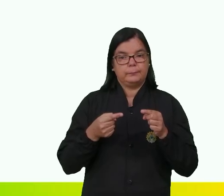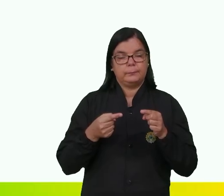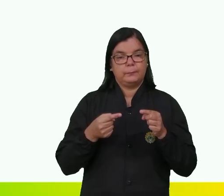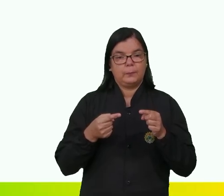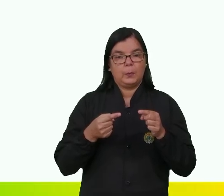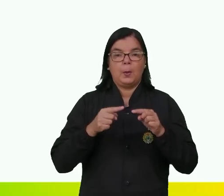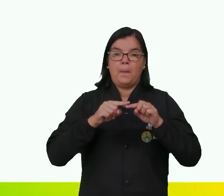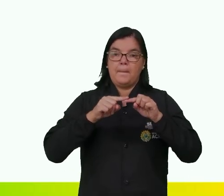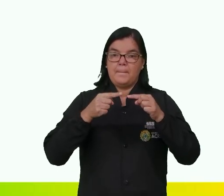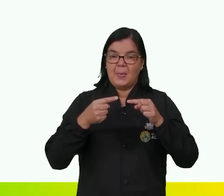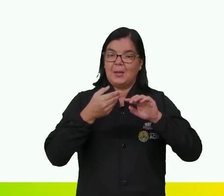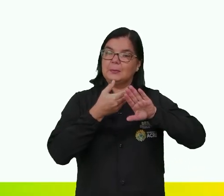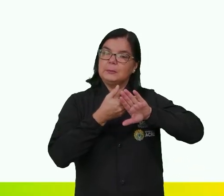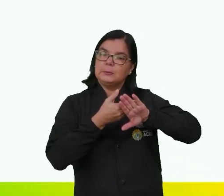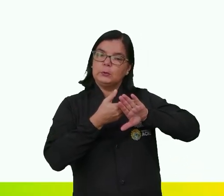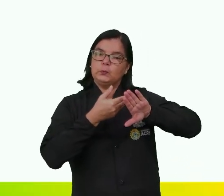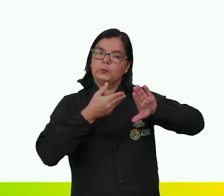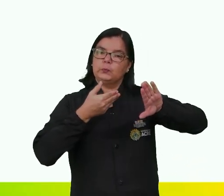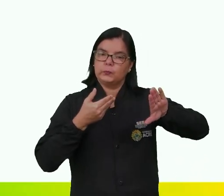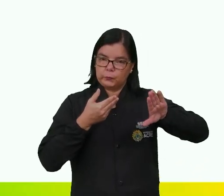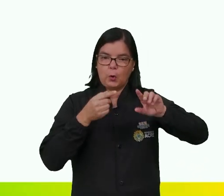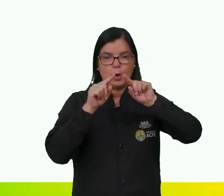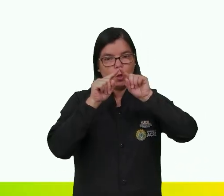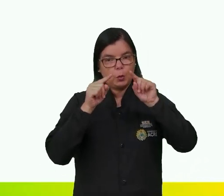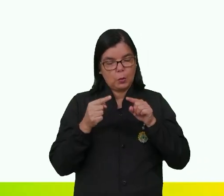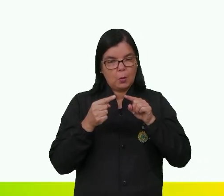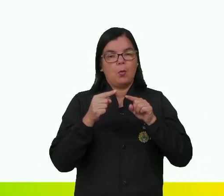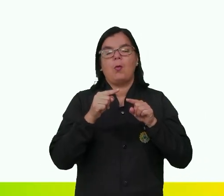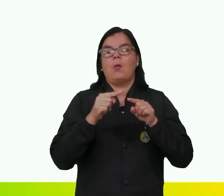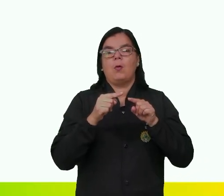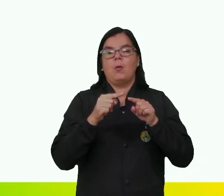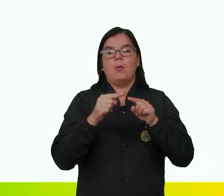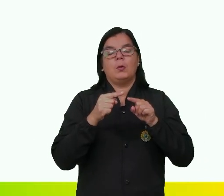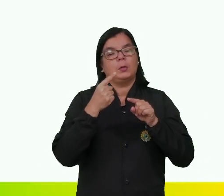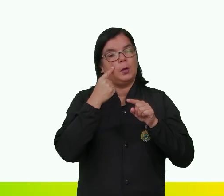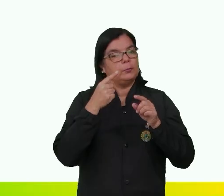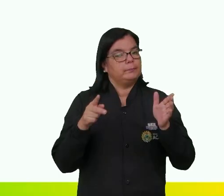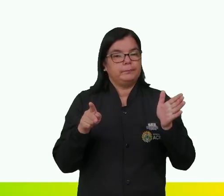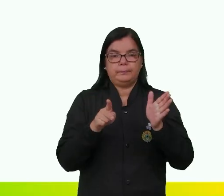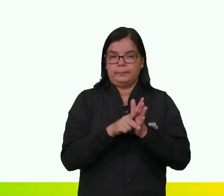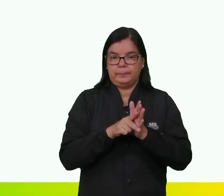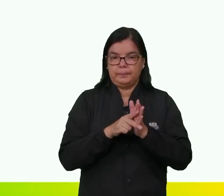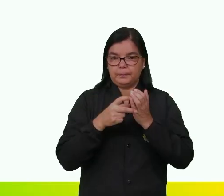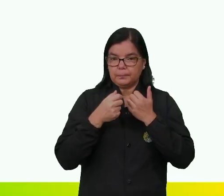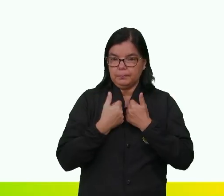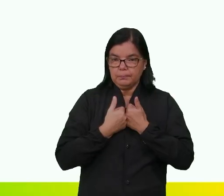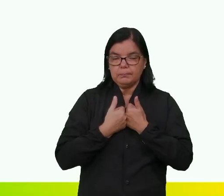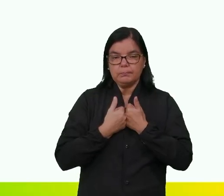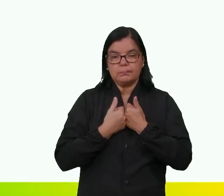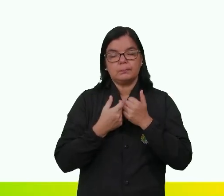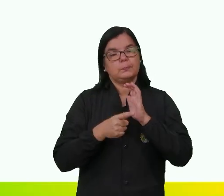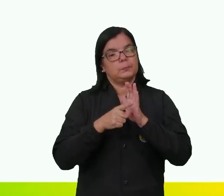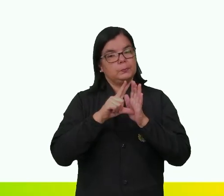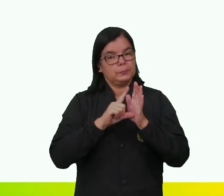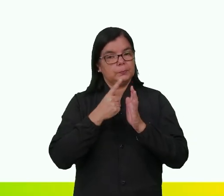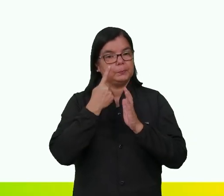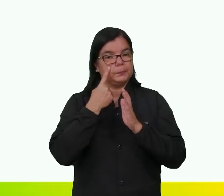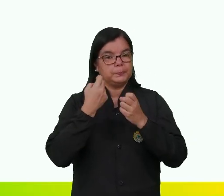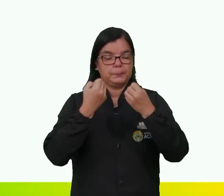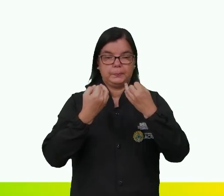parênteses, dessa forma. Então, o menos faz parte da base, aqui o menos não faz parte da base. Como anteriormente nós